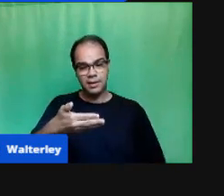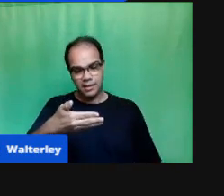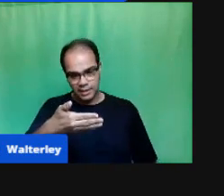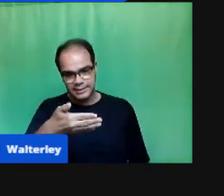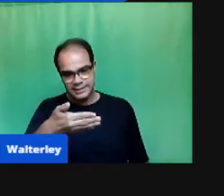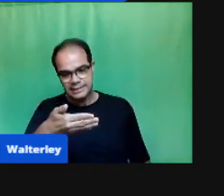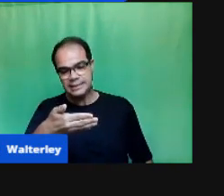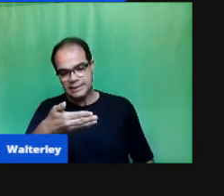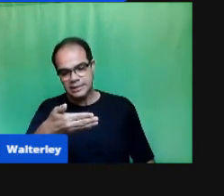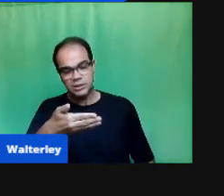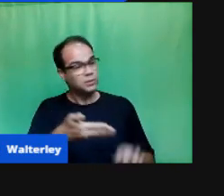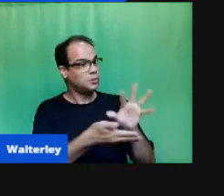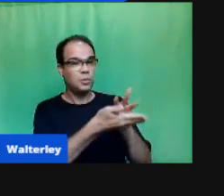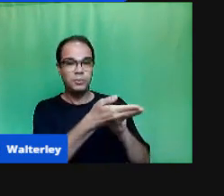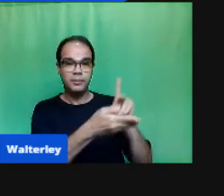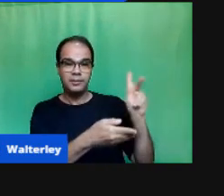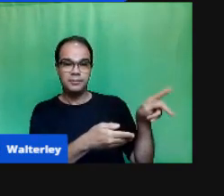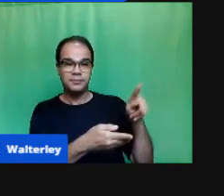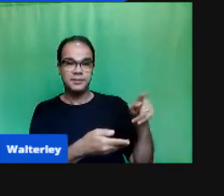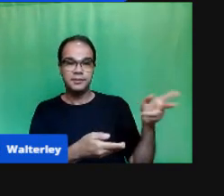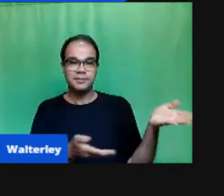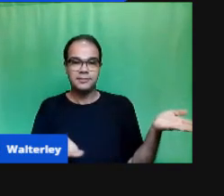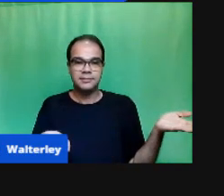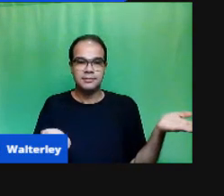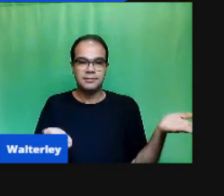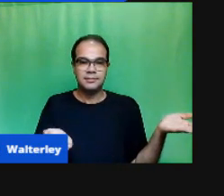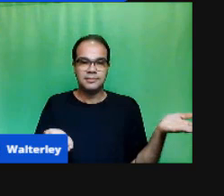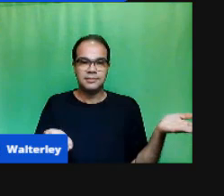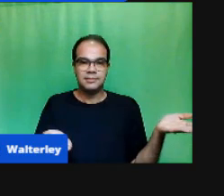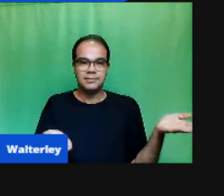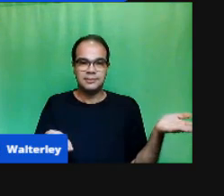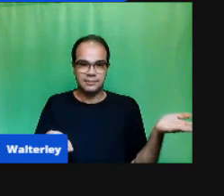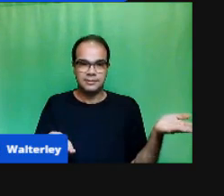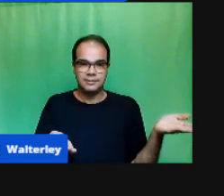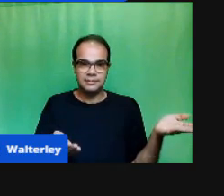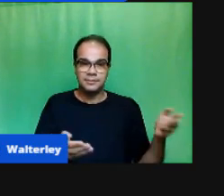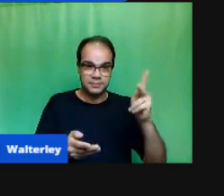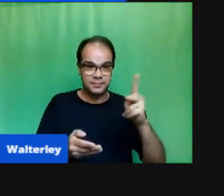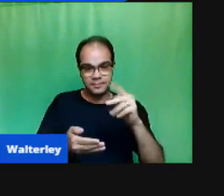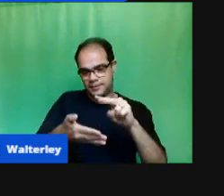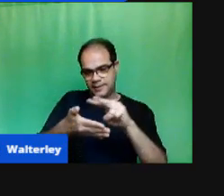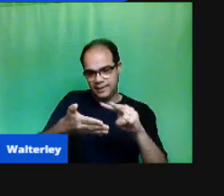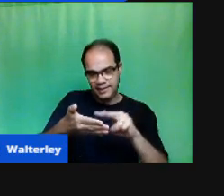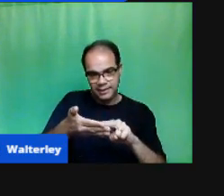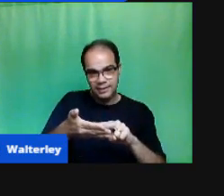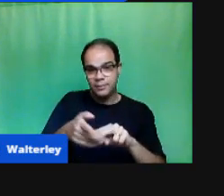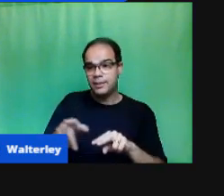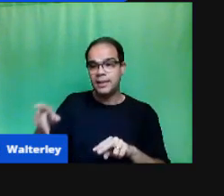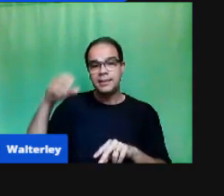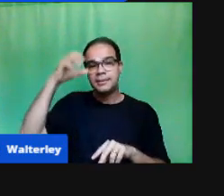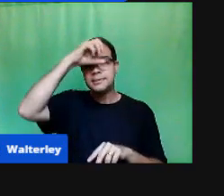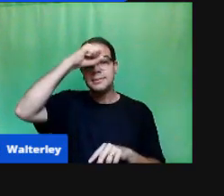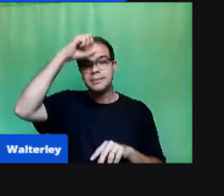o que o texto traz, o que a história que a professora leu trouxe para ele.